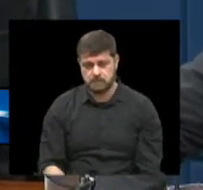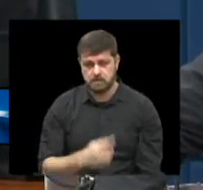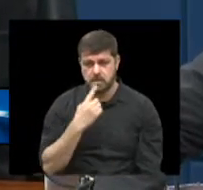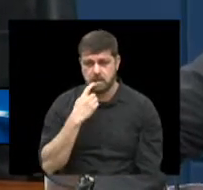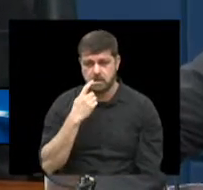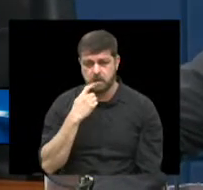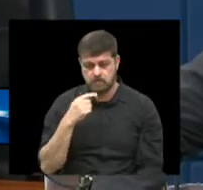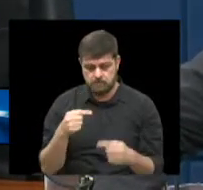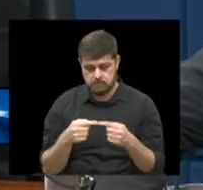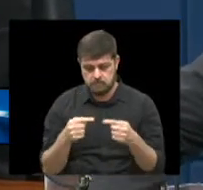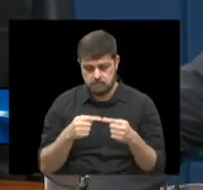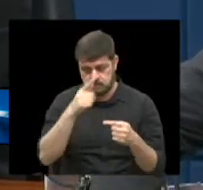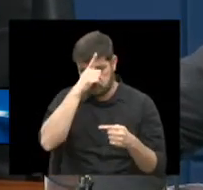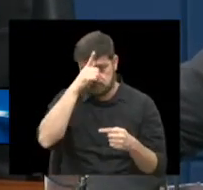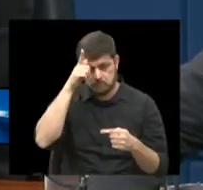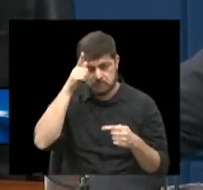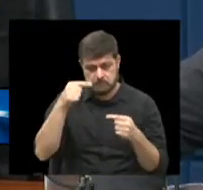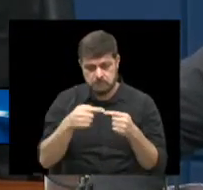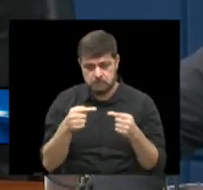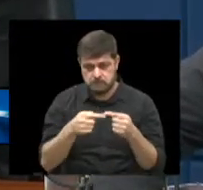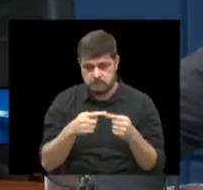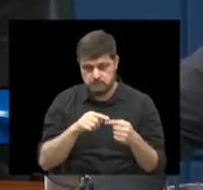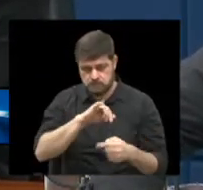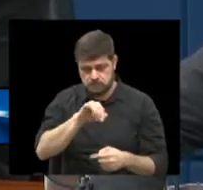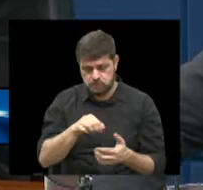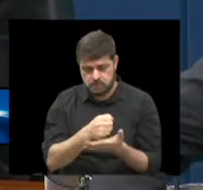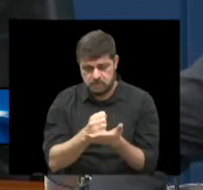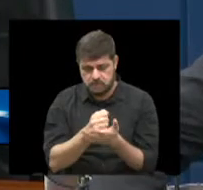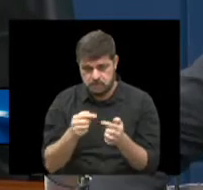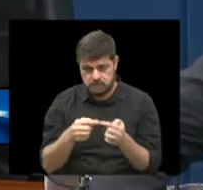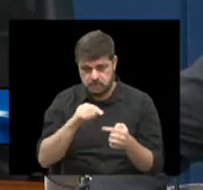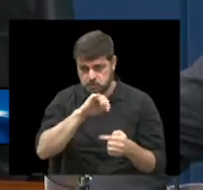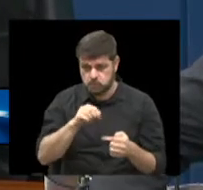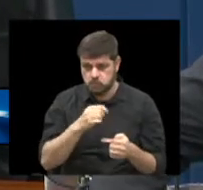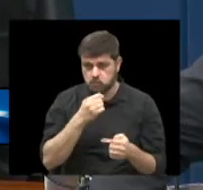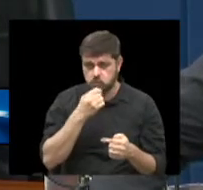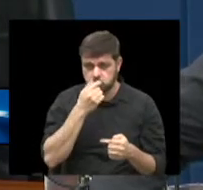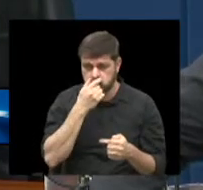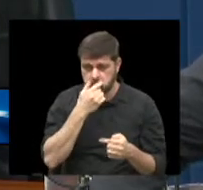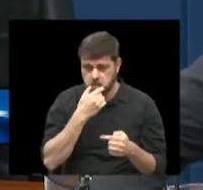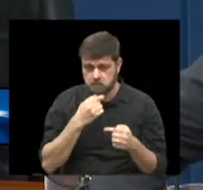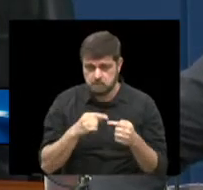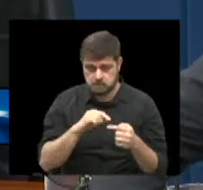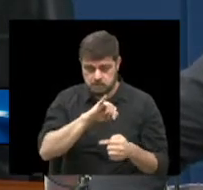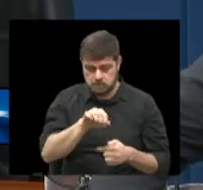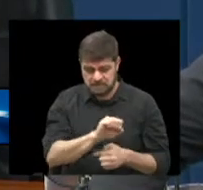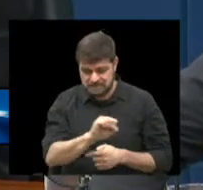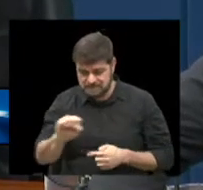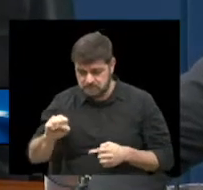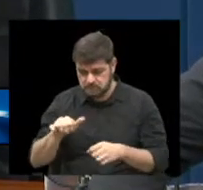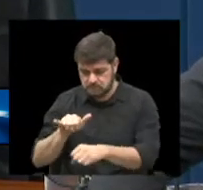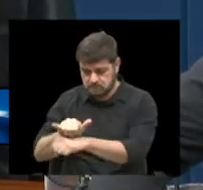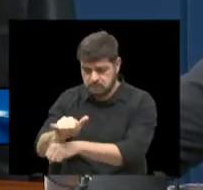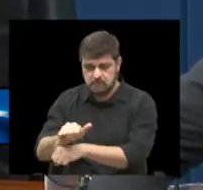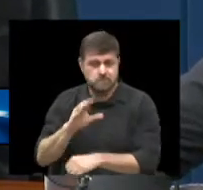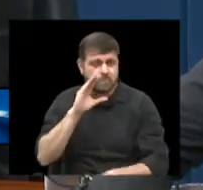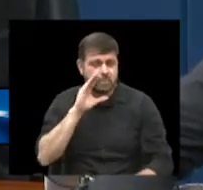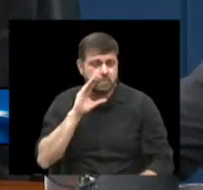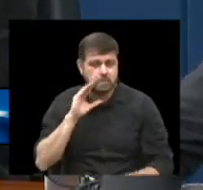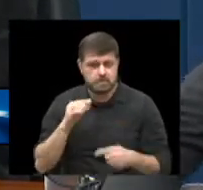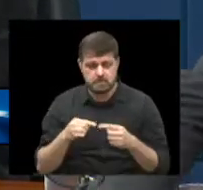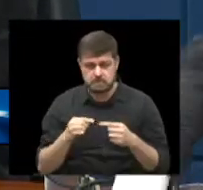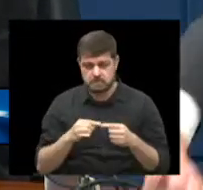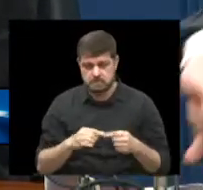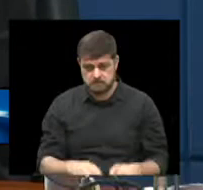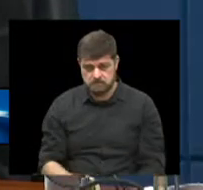Gilberto Vermelho, sim. Gustavo Peta, sim. Jorge da Farmácia, sim. Schneider, sim. J. Silva, ausente. Luiz Cirilo, sim. Luiz